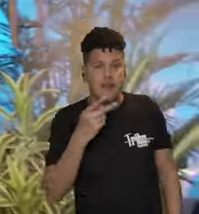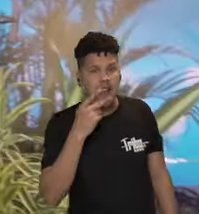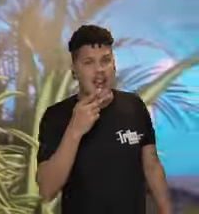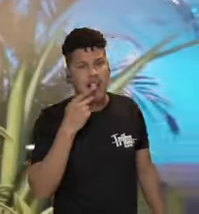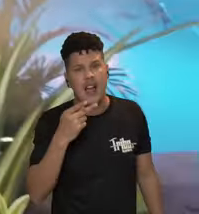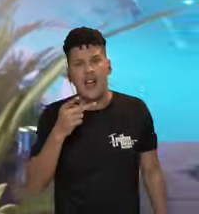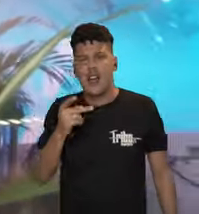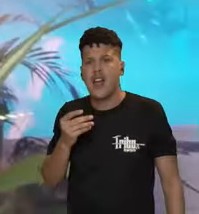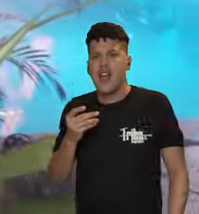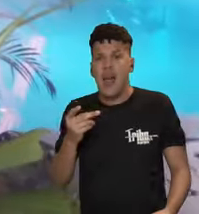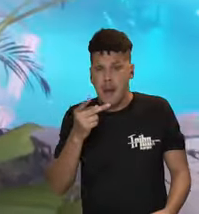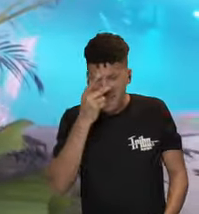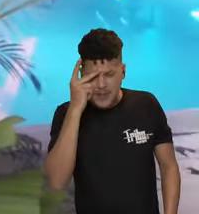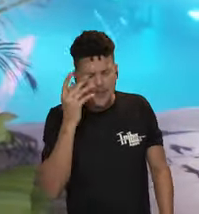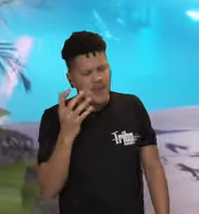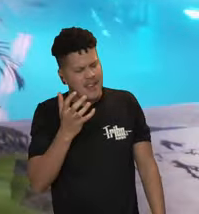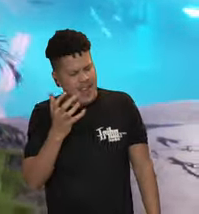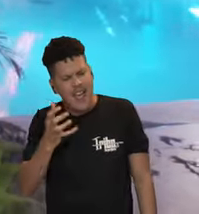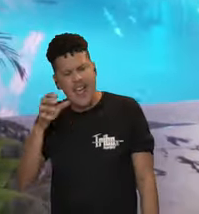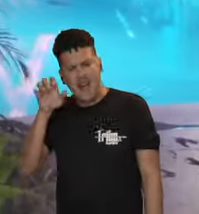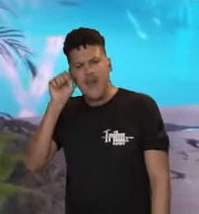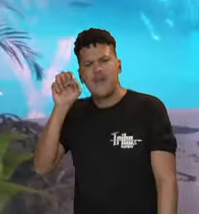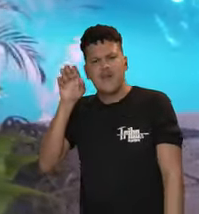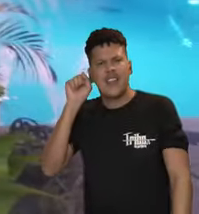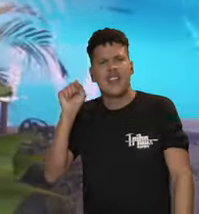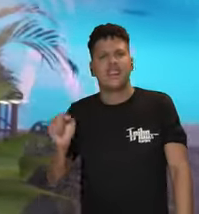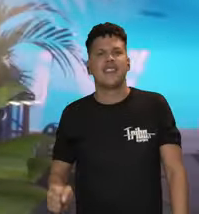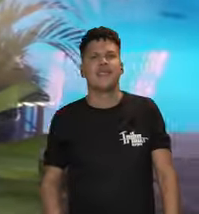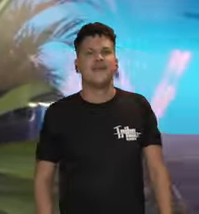falar com quem quer te ouvir.